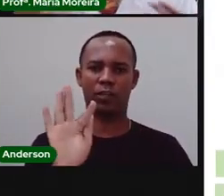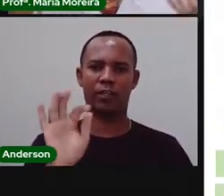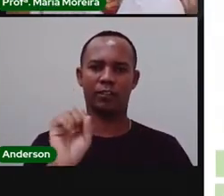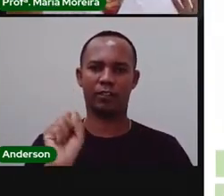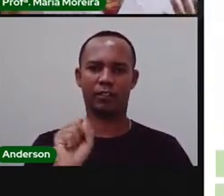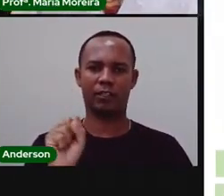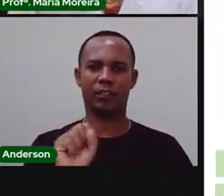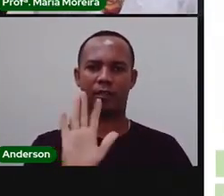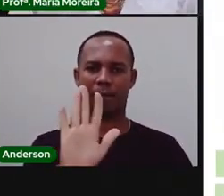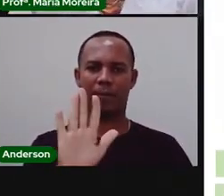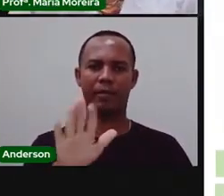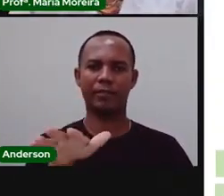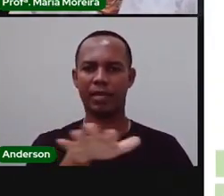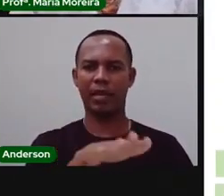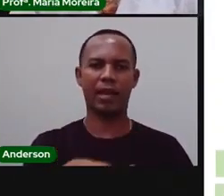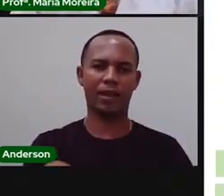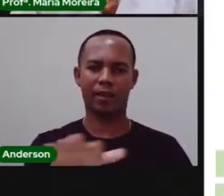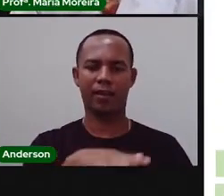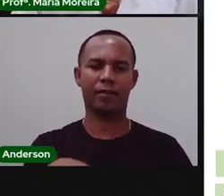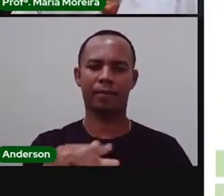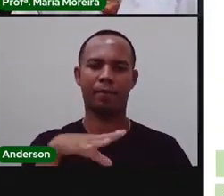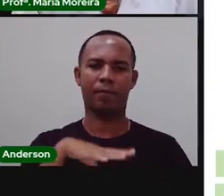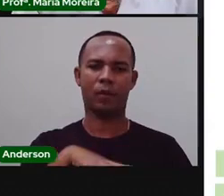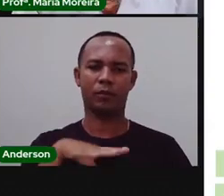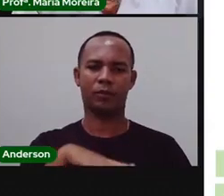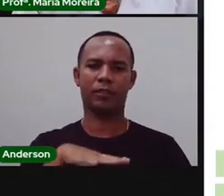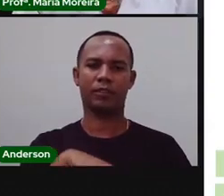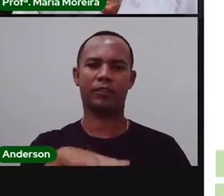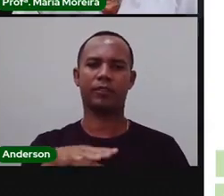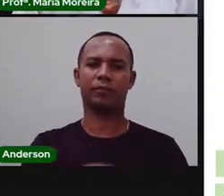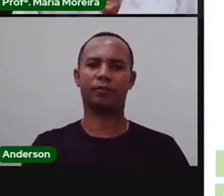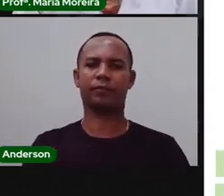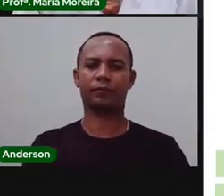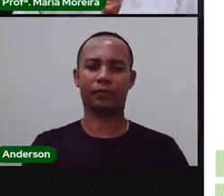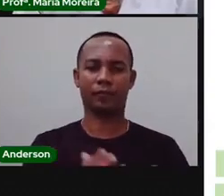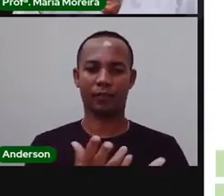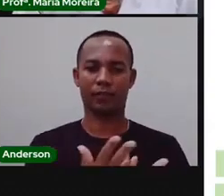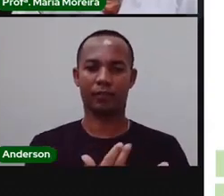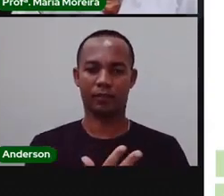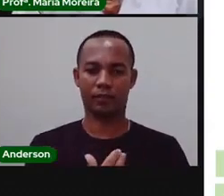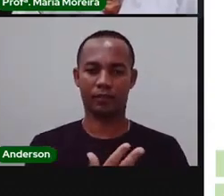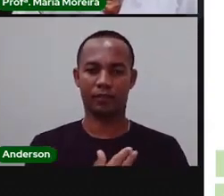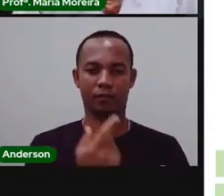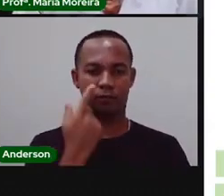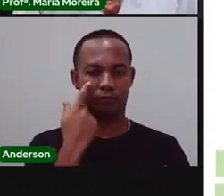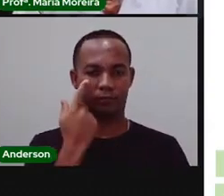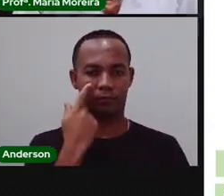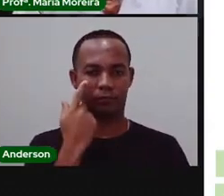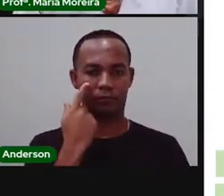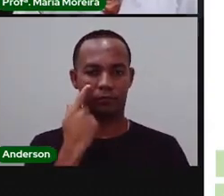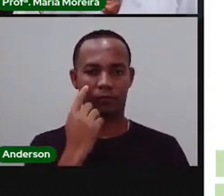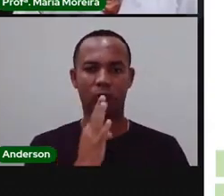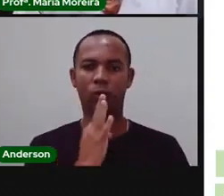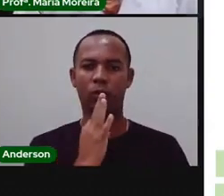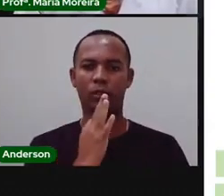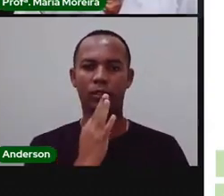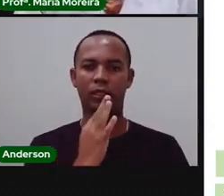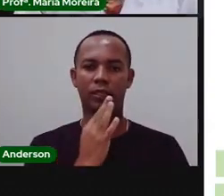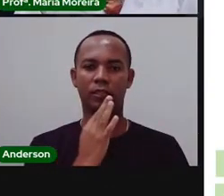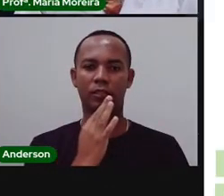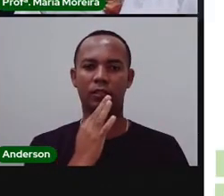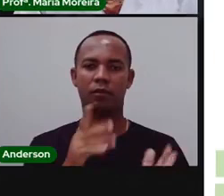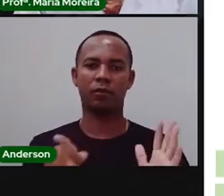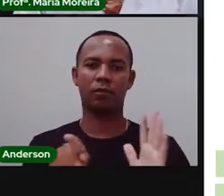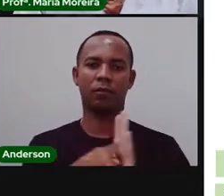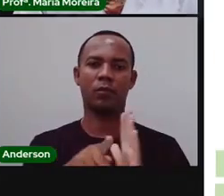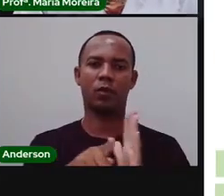para nossa área de linguagens. Alguém conhece essa imagem aí? Esse é um monumento ao caminhoneiro.